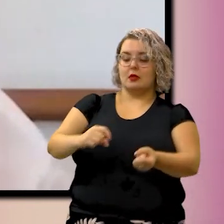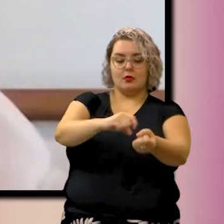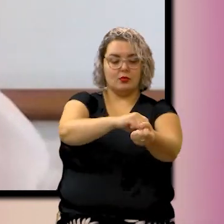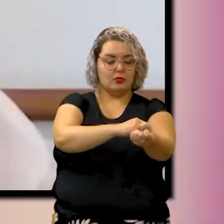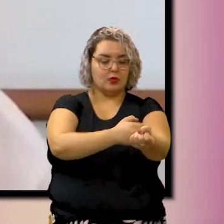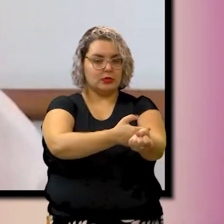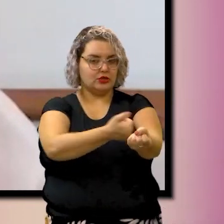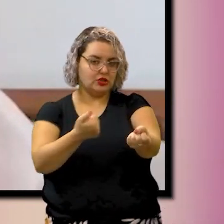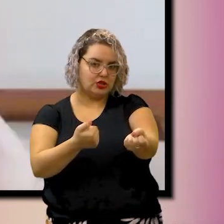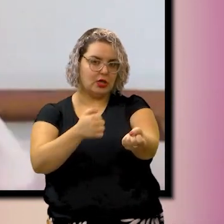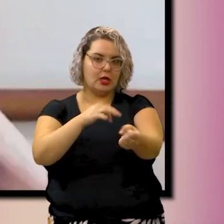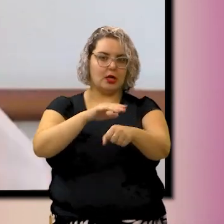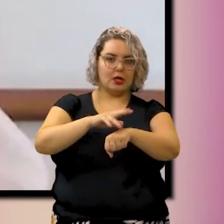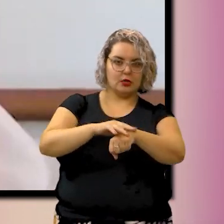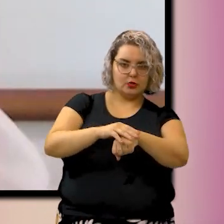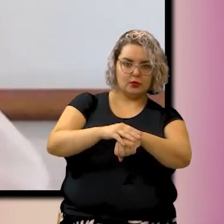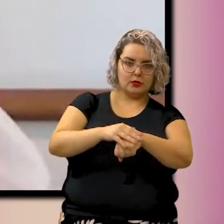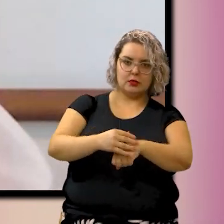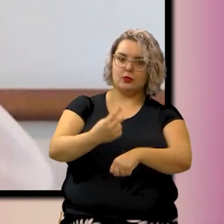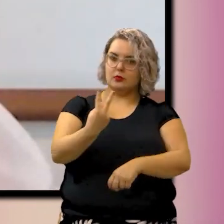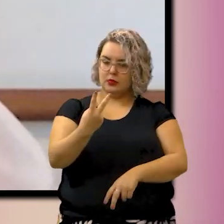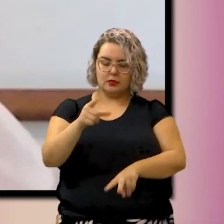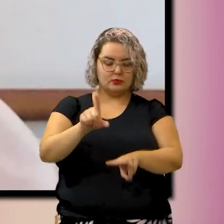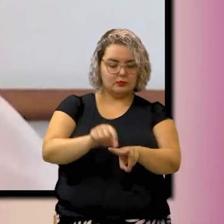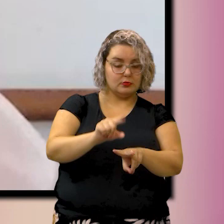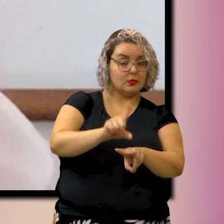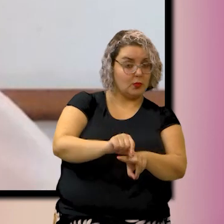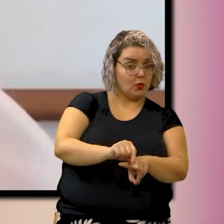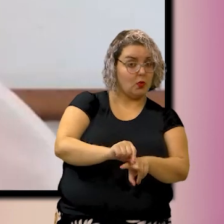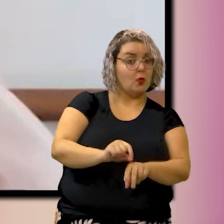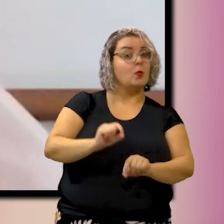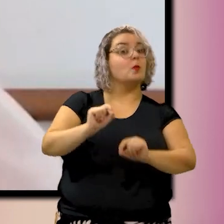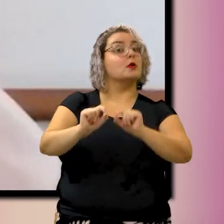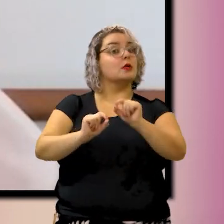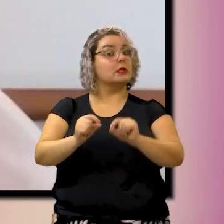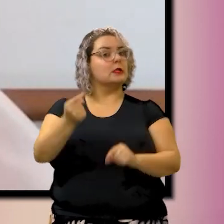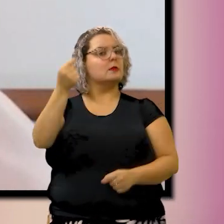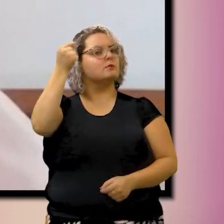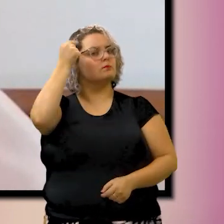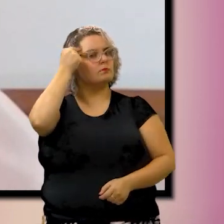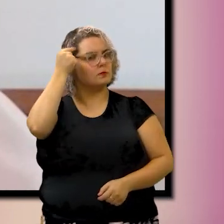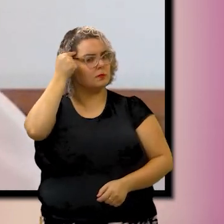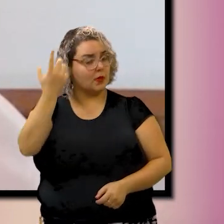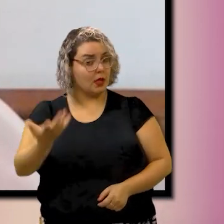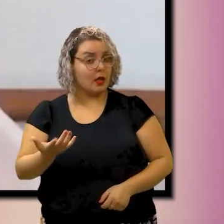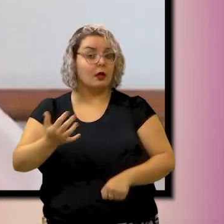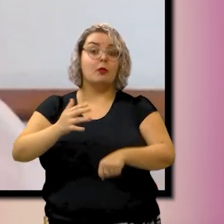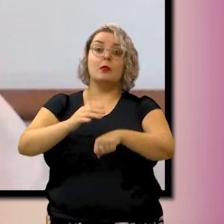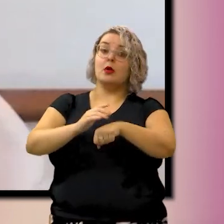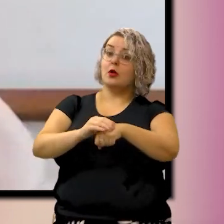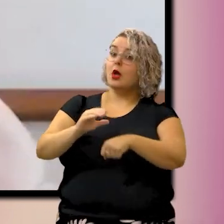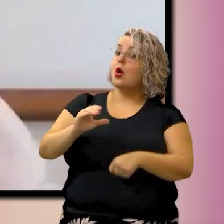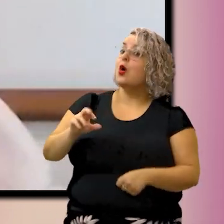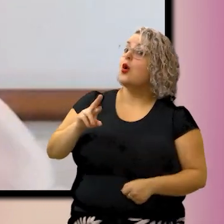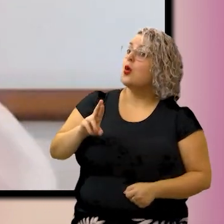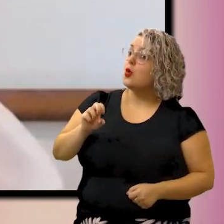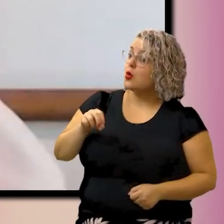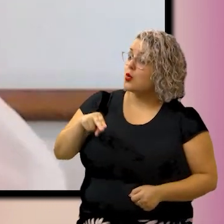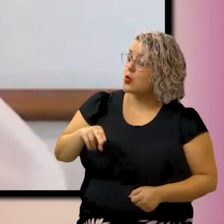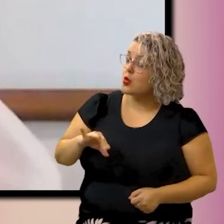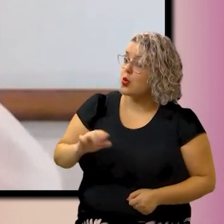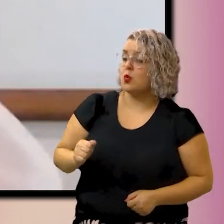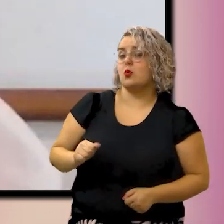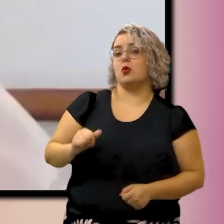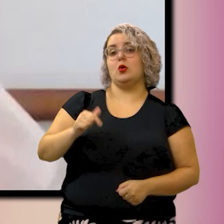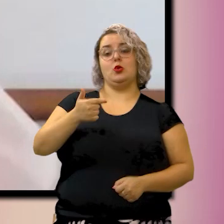veias doentes. Então, a gente tem essas duas frentes de atuação. O que a gente tem sempre que ter em mente é que é uma doença crônica.